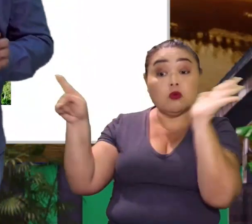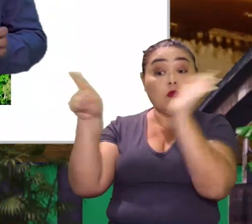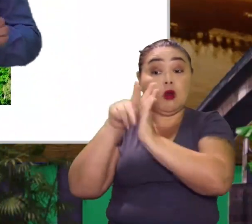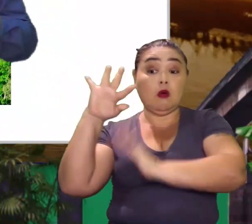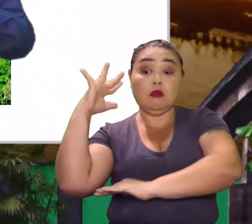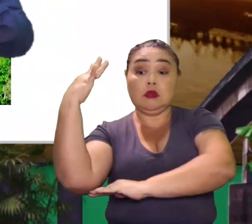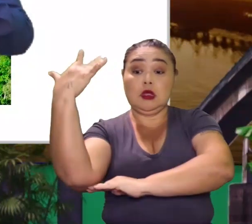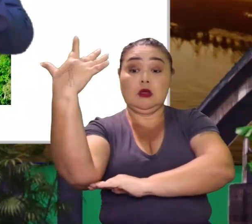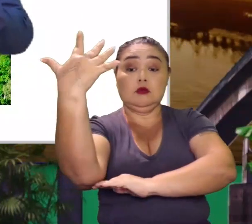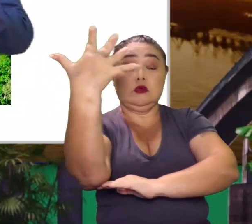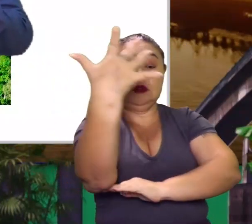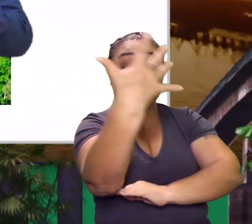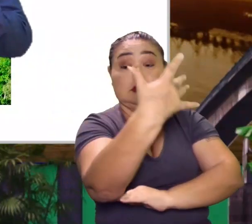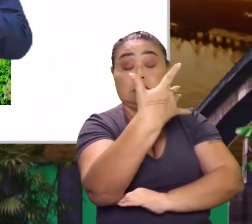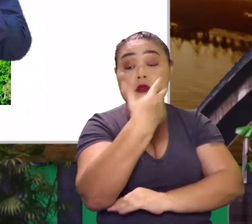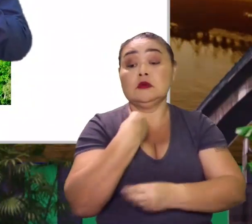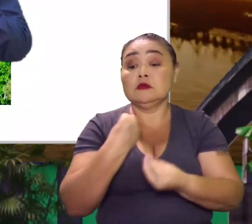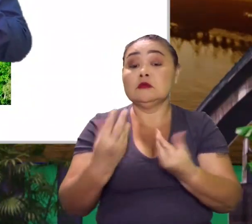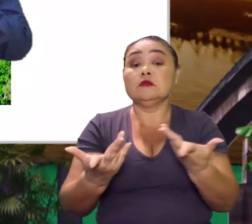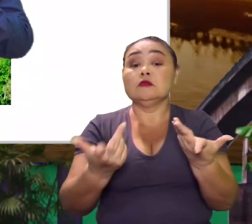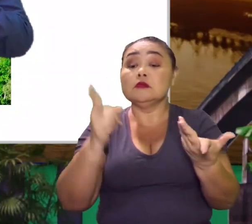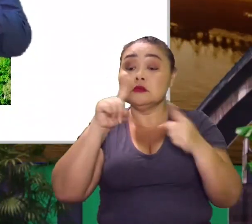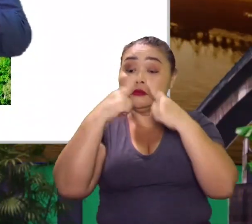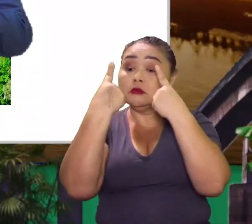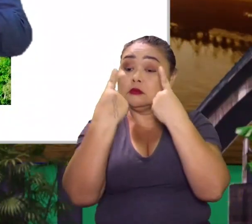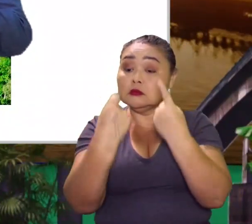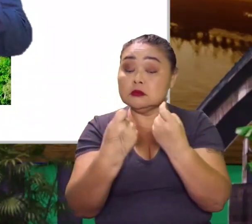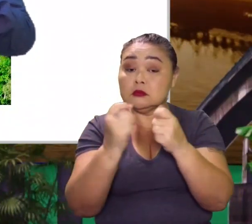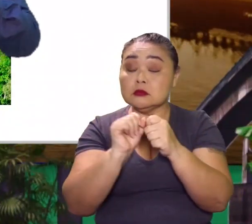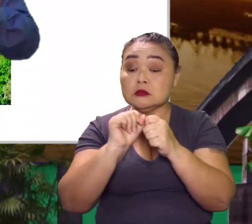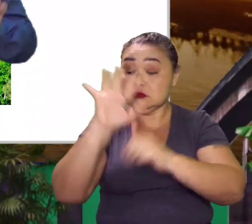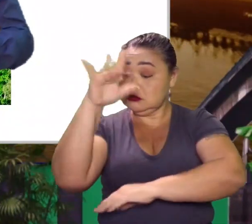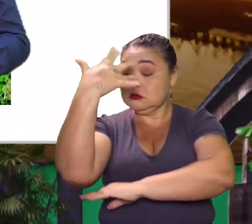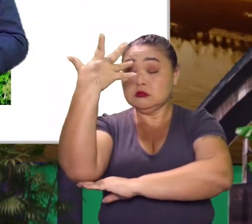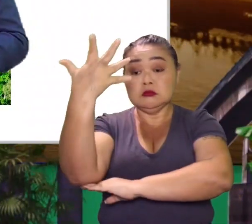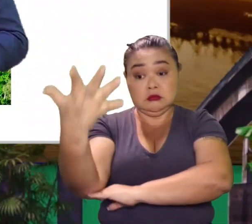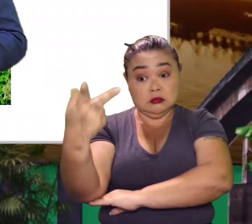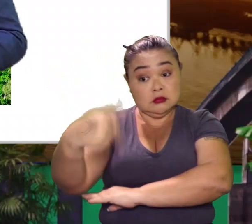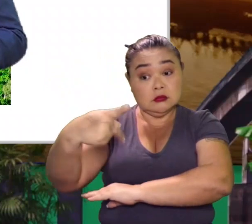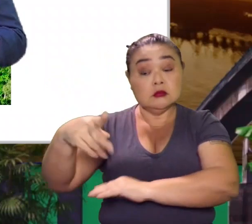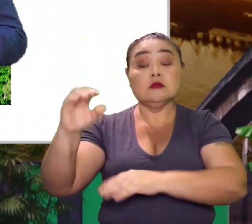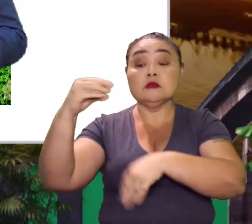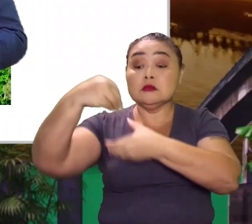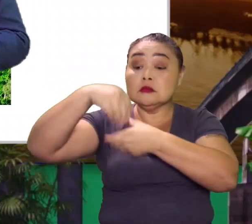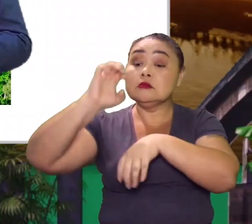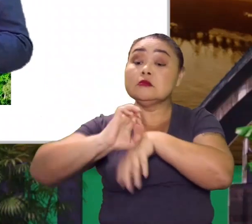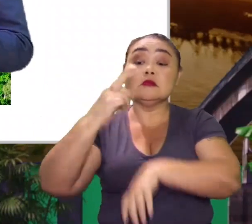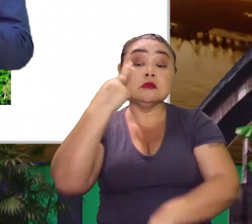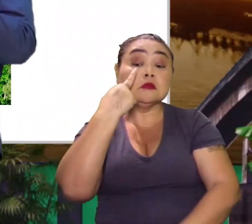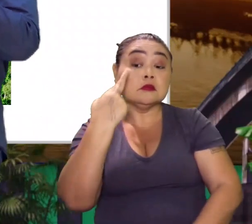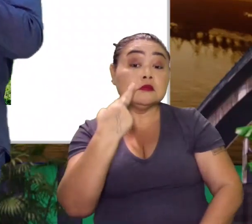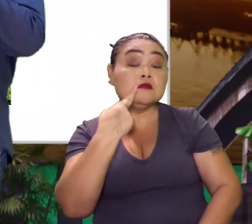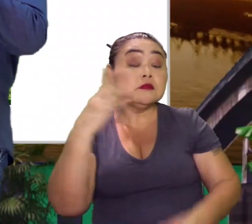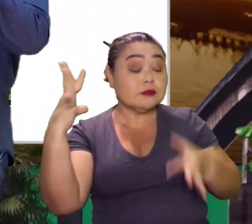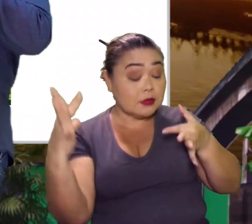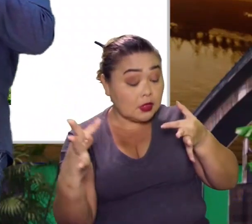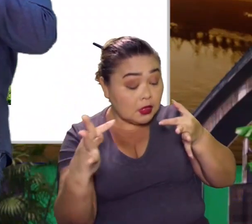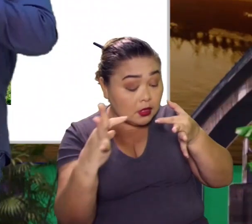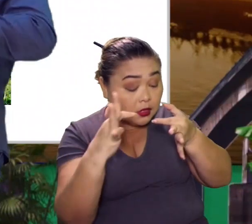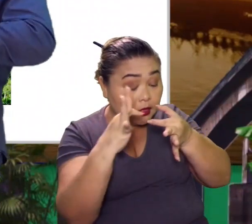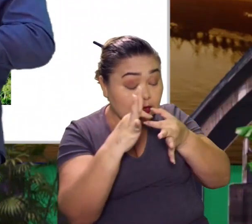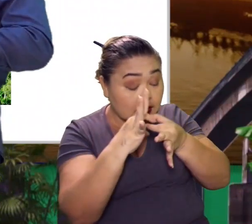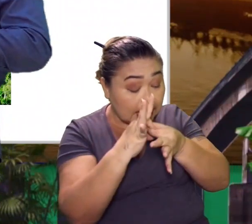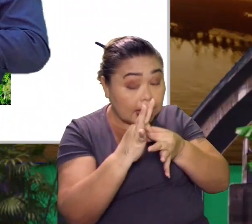Então, é interessante falar sobre isso. E o desmatamento no estado de Rondônia está ligado à